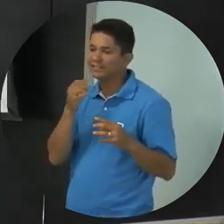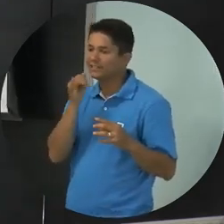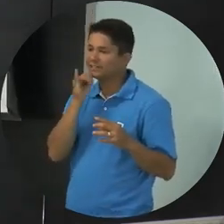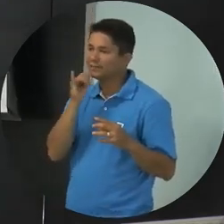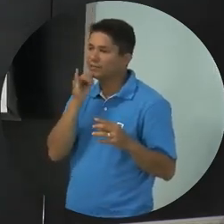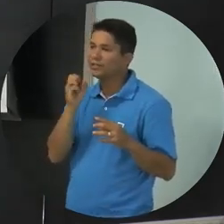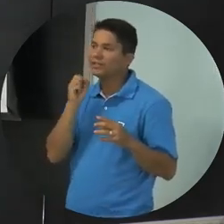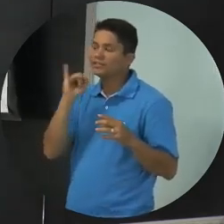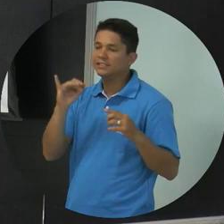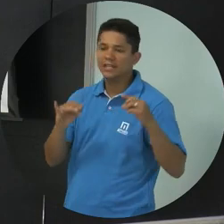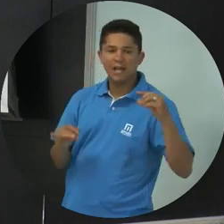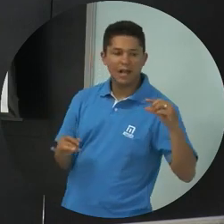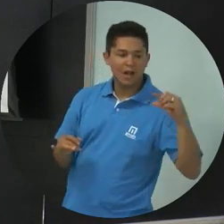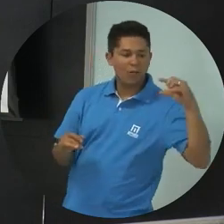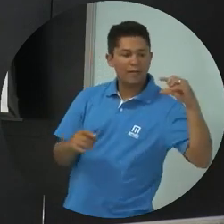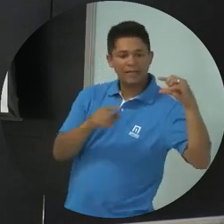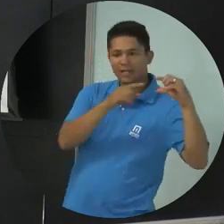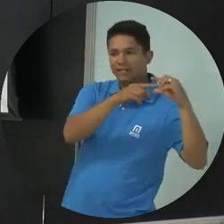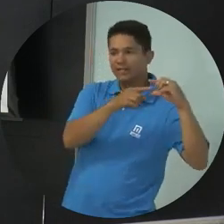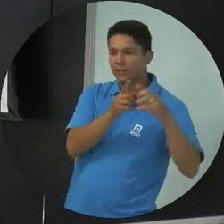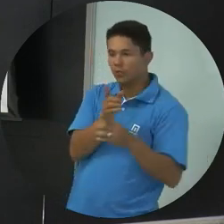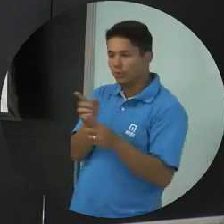de núcleo de jato